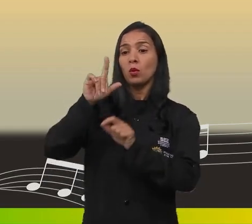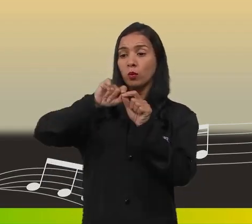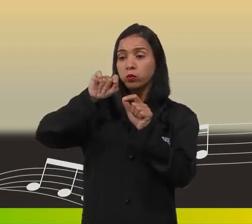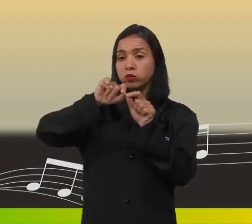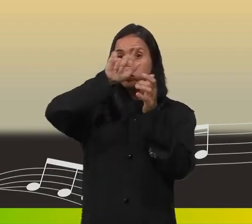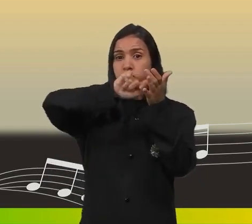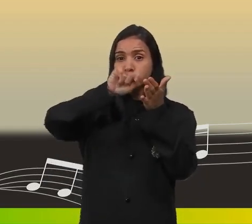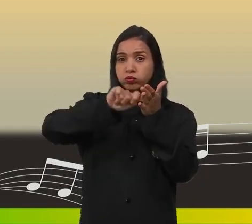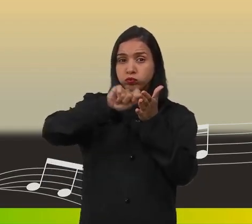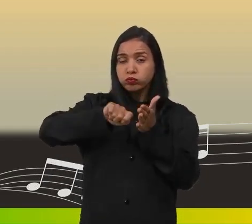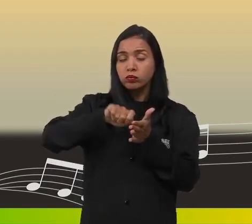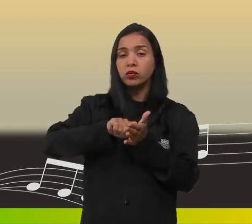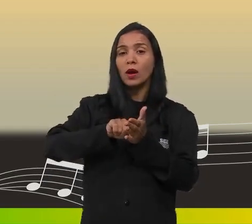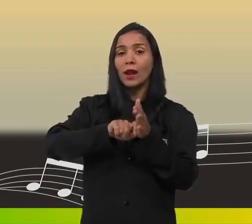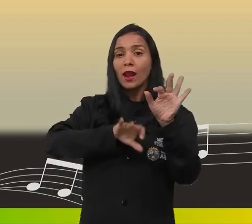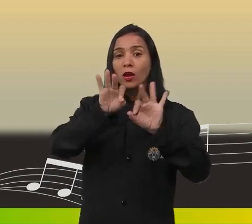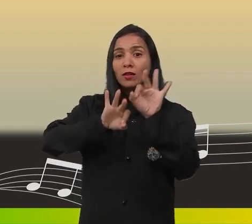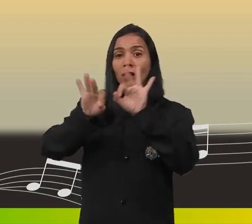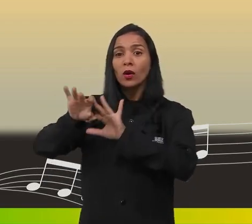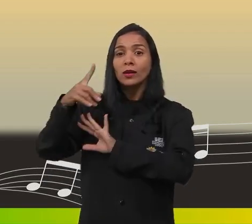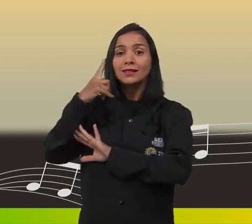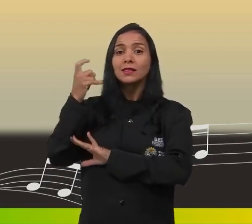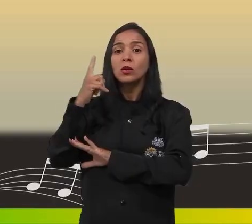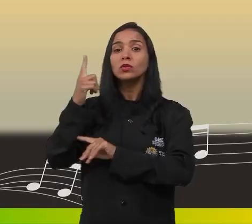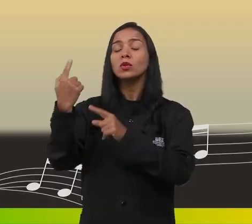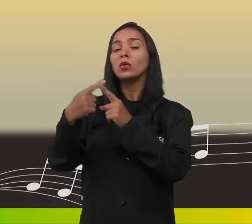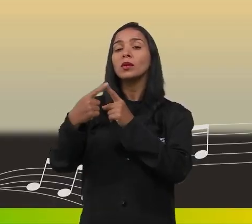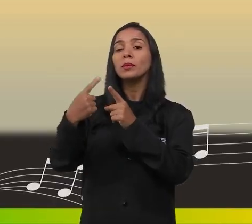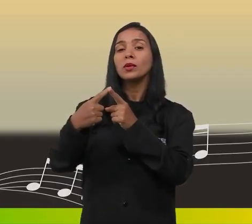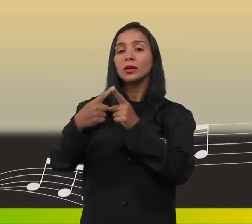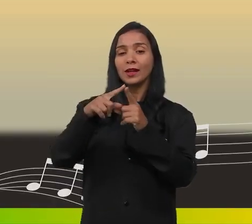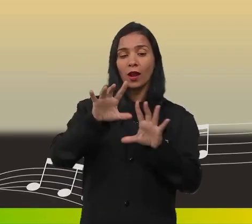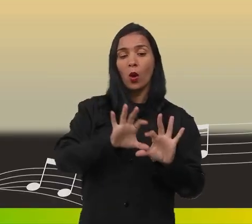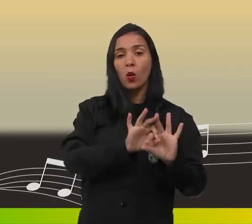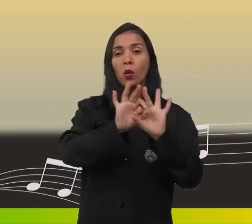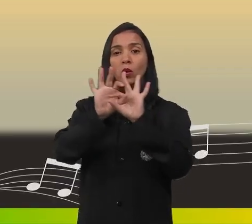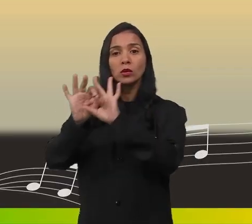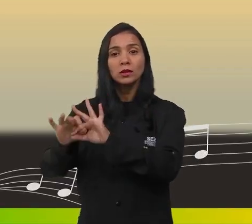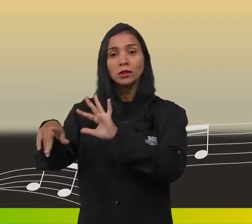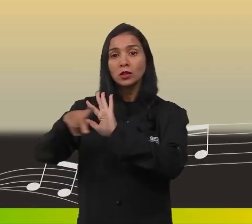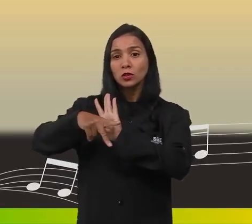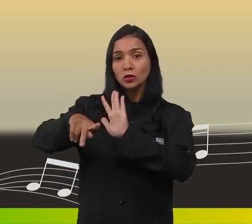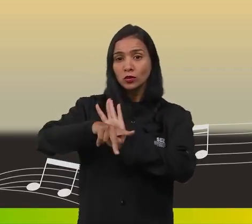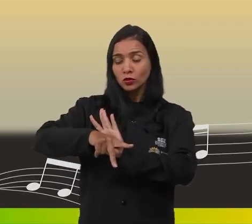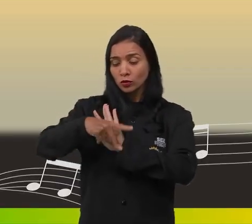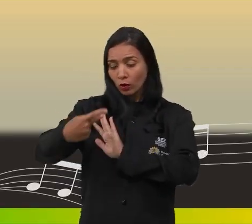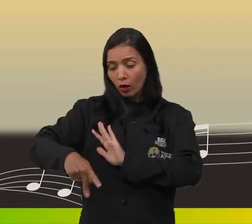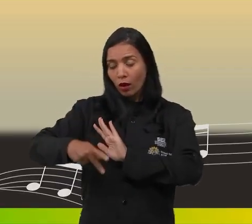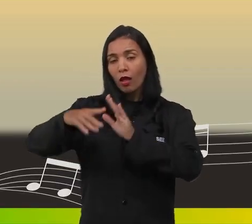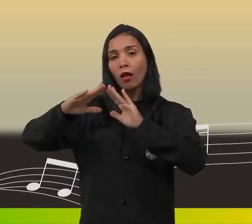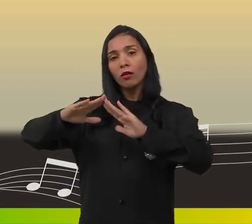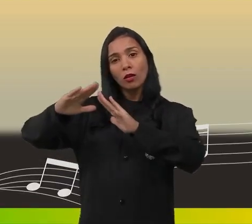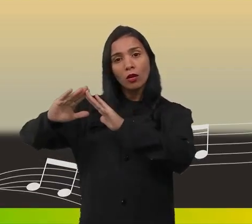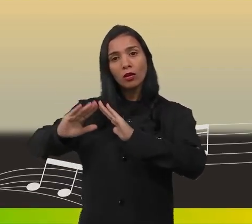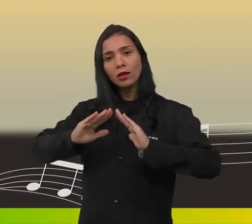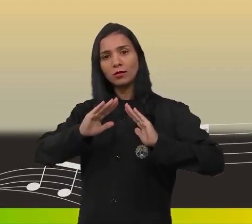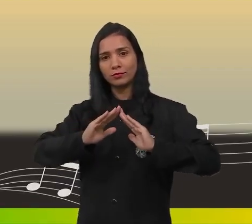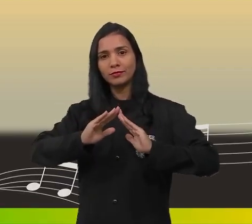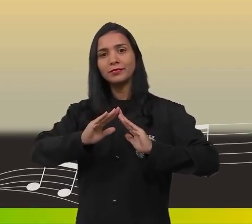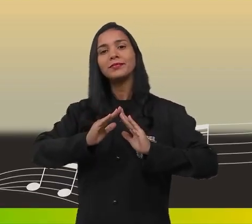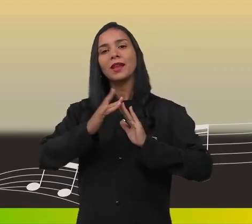os sons de acordo com o seu contexto local, com os sons que ele conhece, e aí ele vai aplicar todos